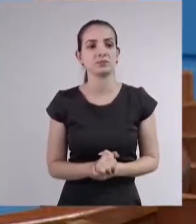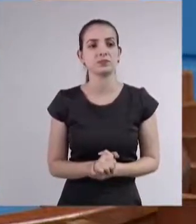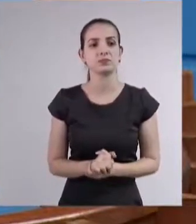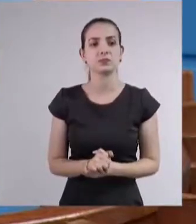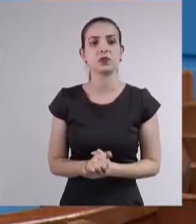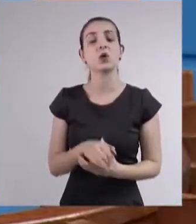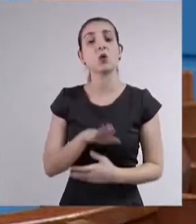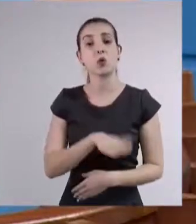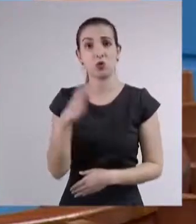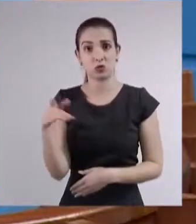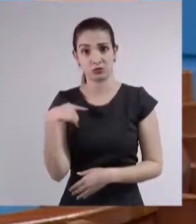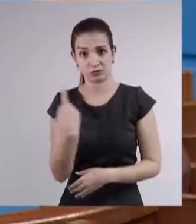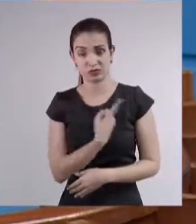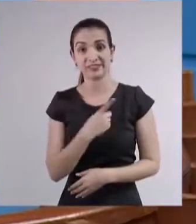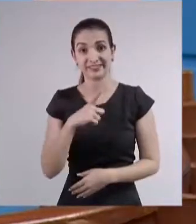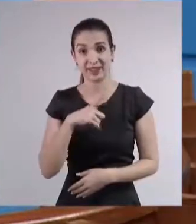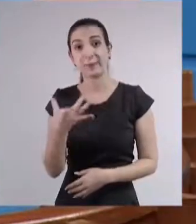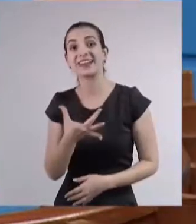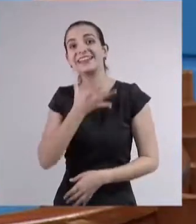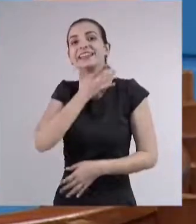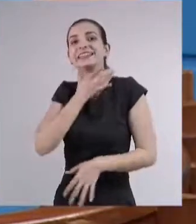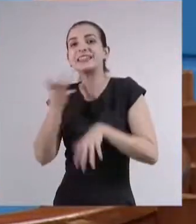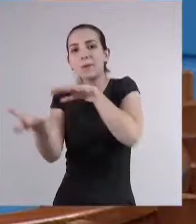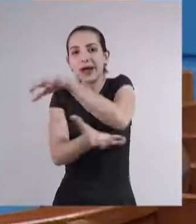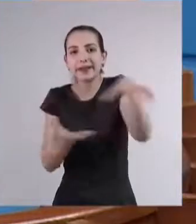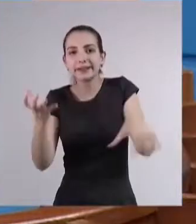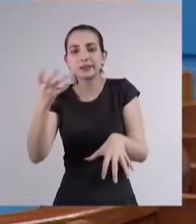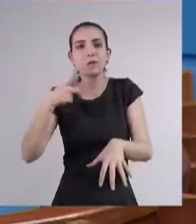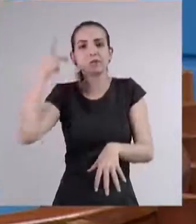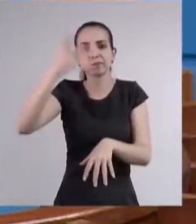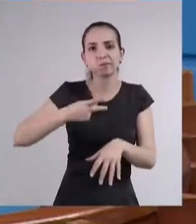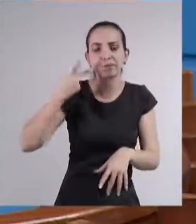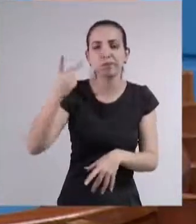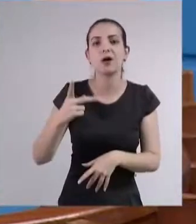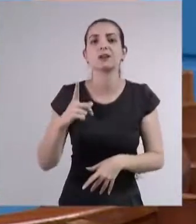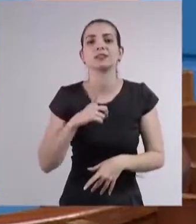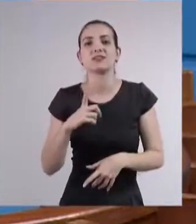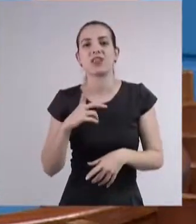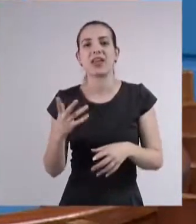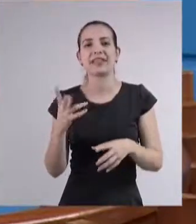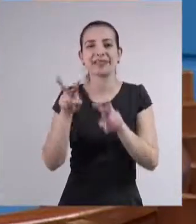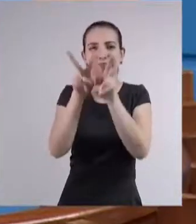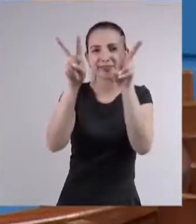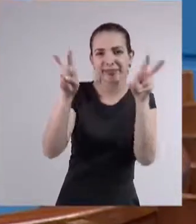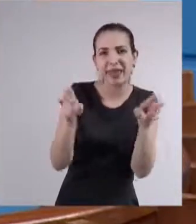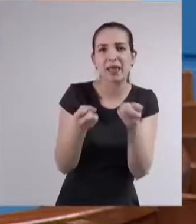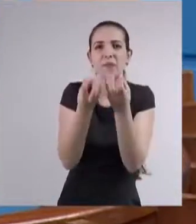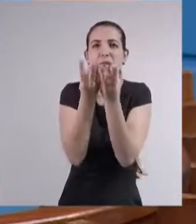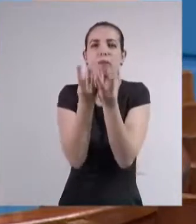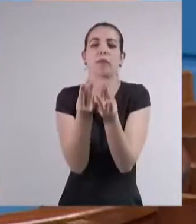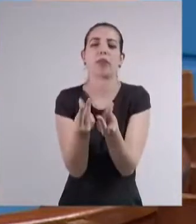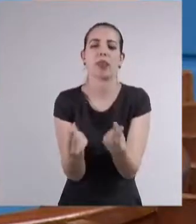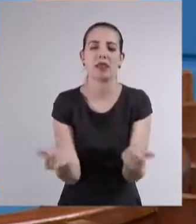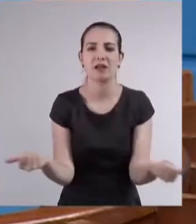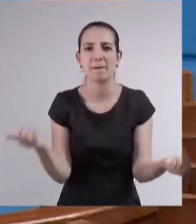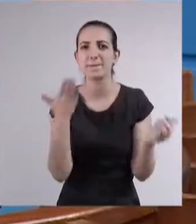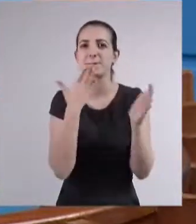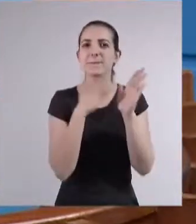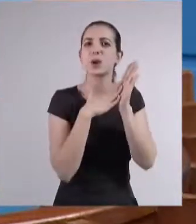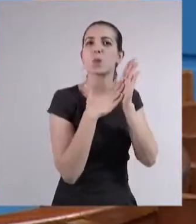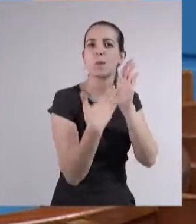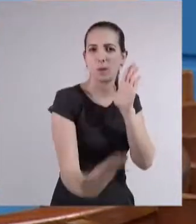Quando a gente tem uma crise na política, um esvaziamento de conteúdo, uma ausência de